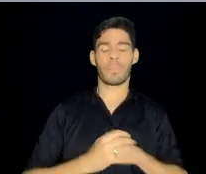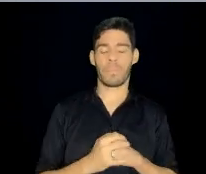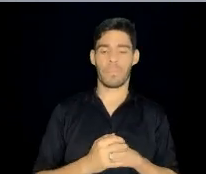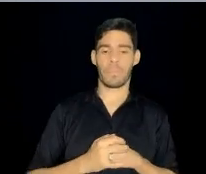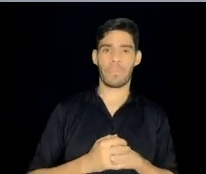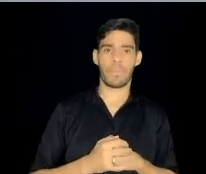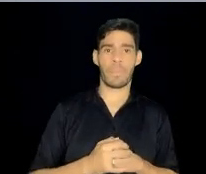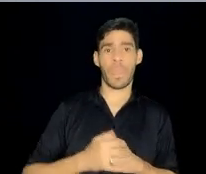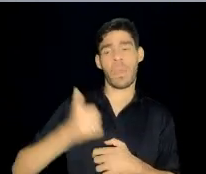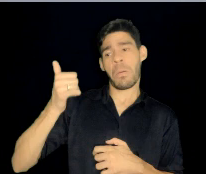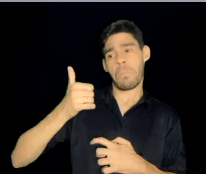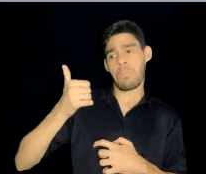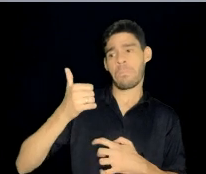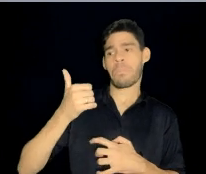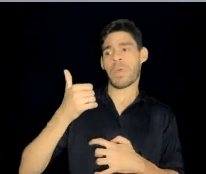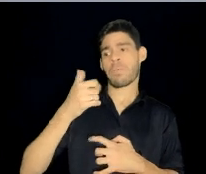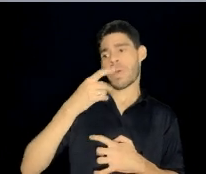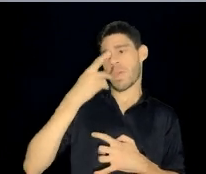exposição, né?